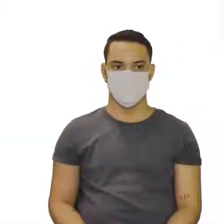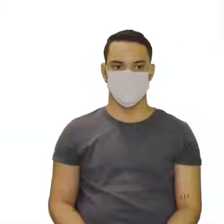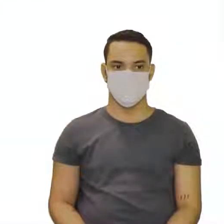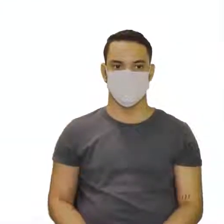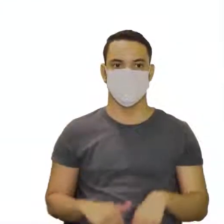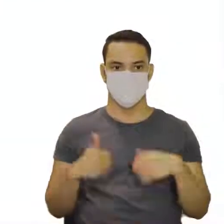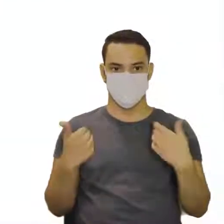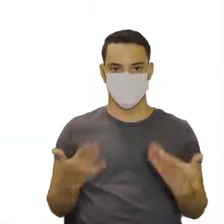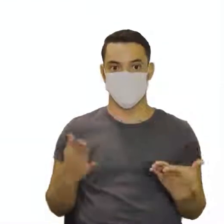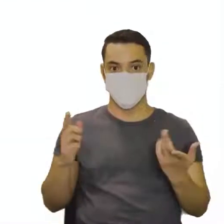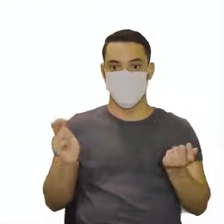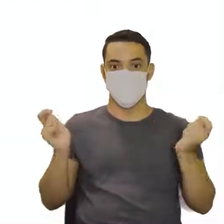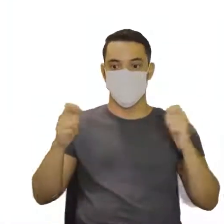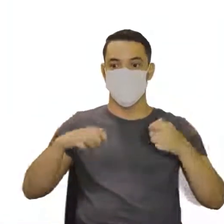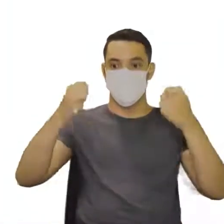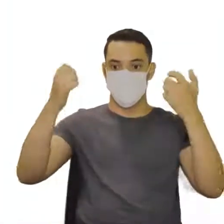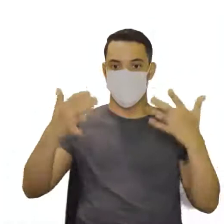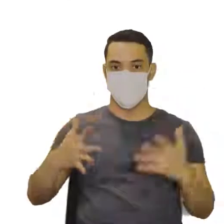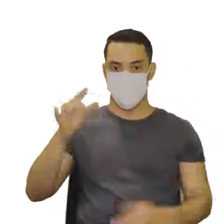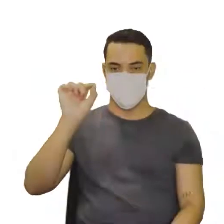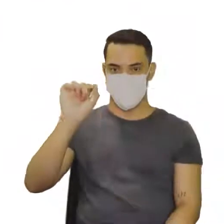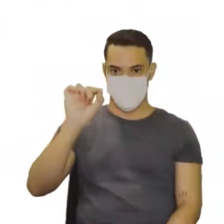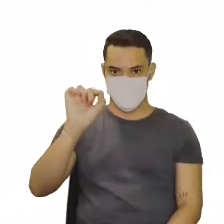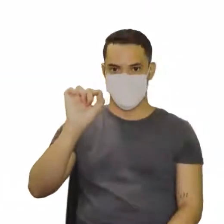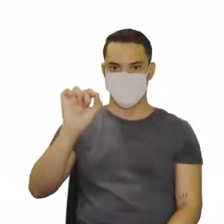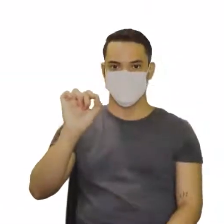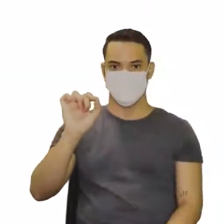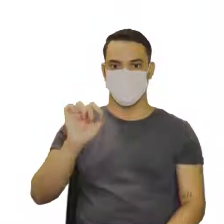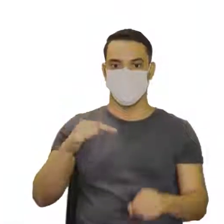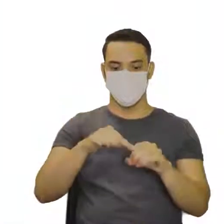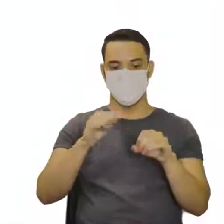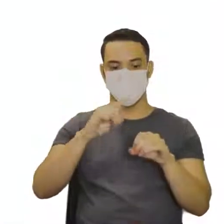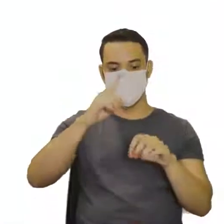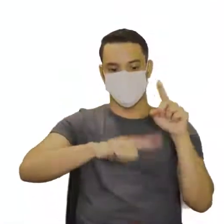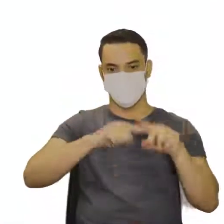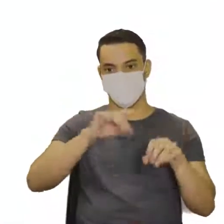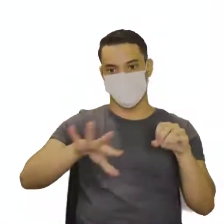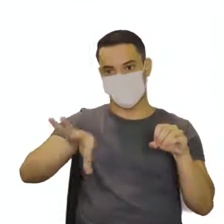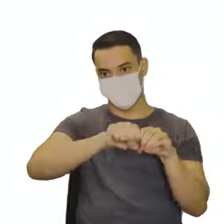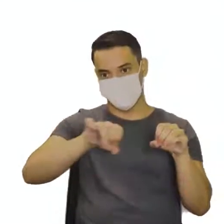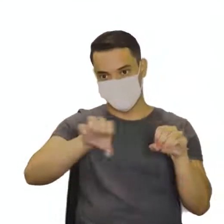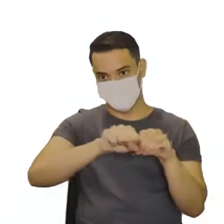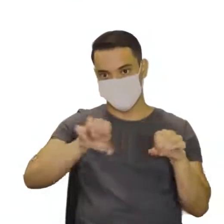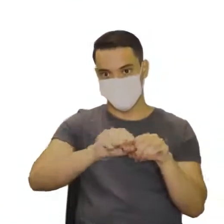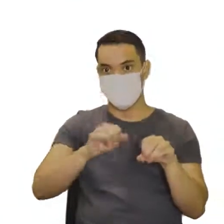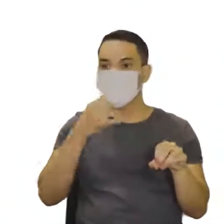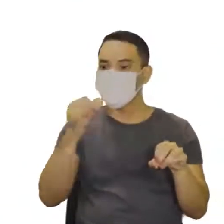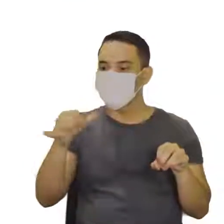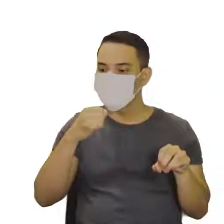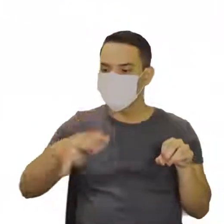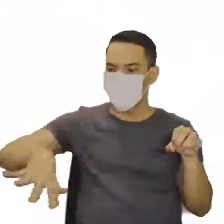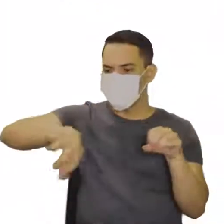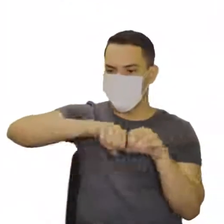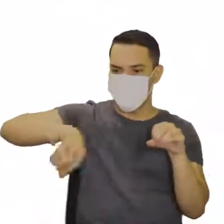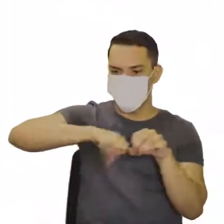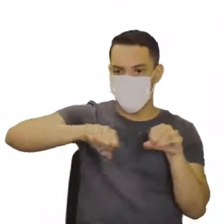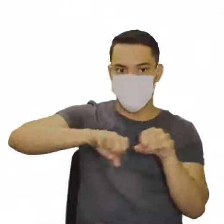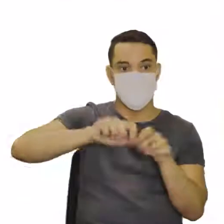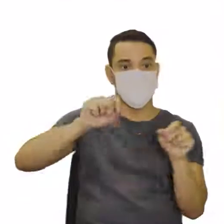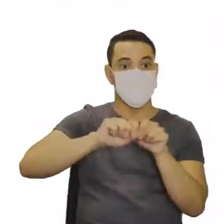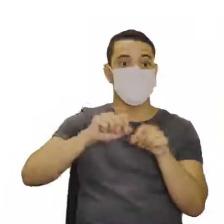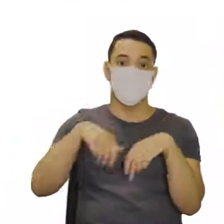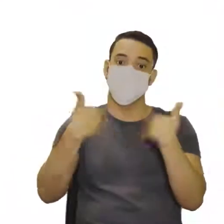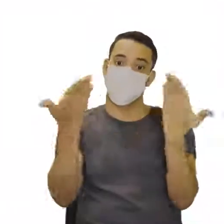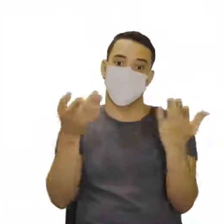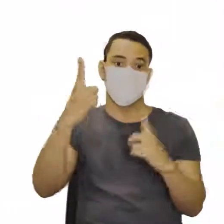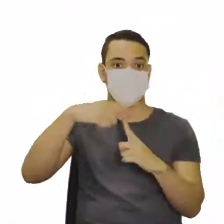podemos dizer com isso? Podemos dizer que os receptores consomem energia elétrica para realizar um certo